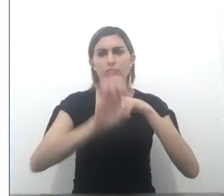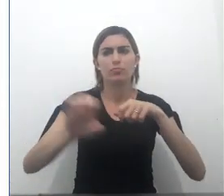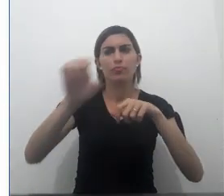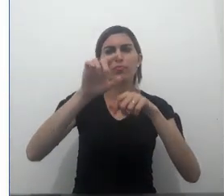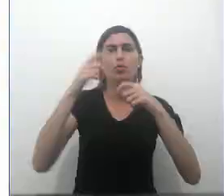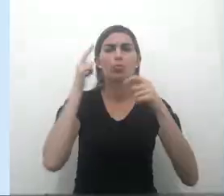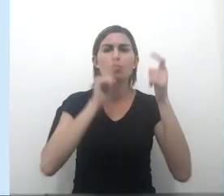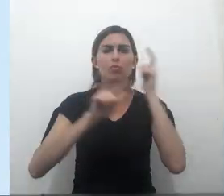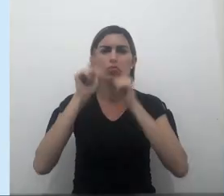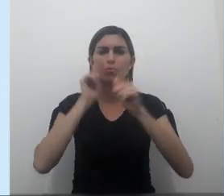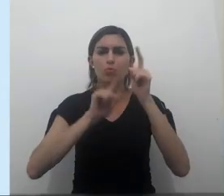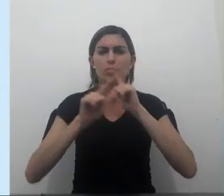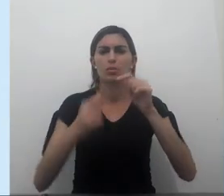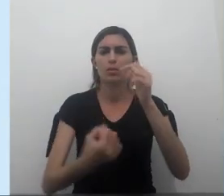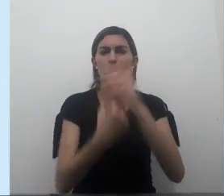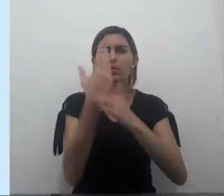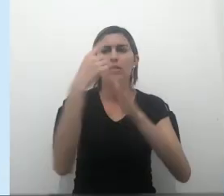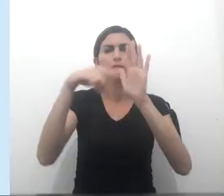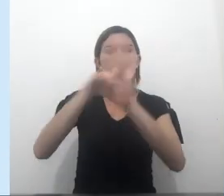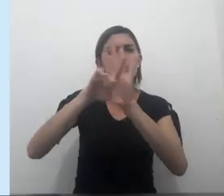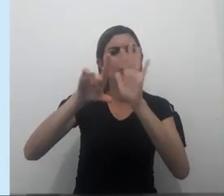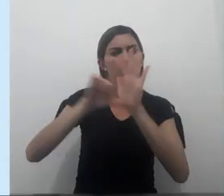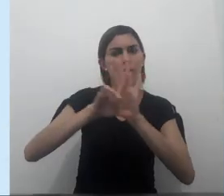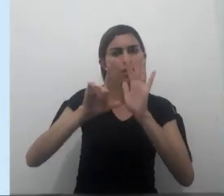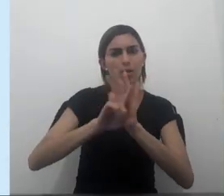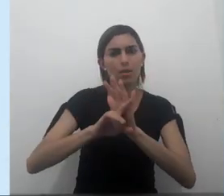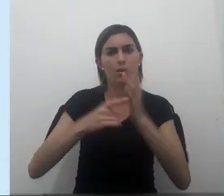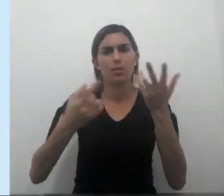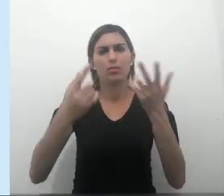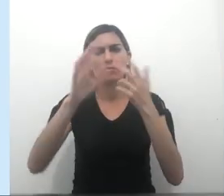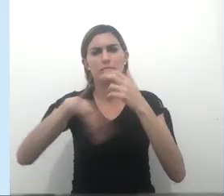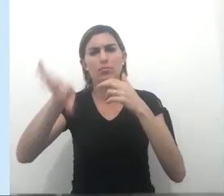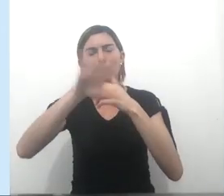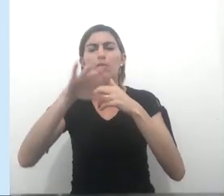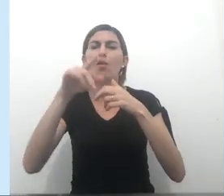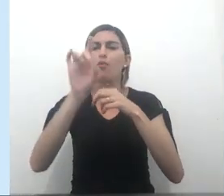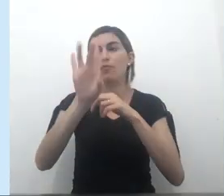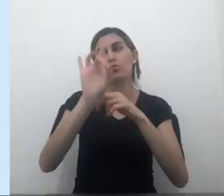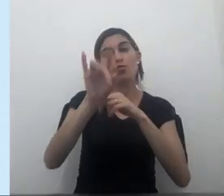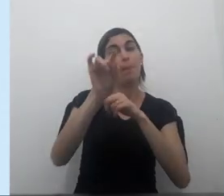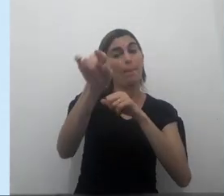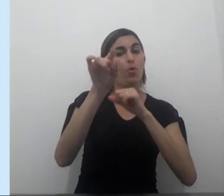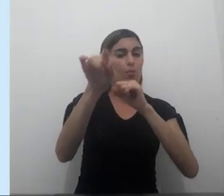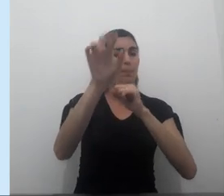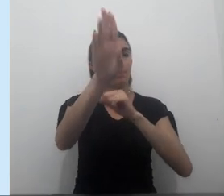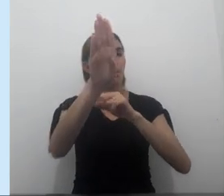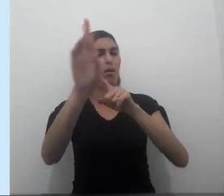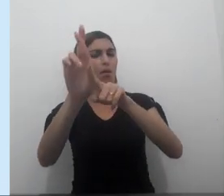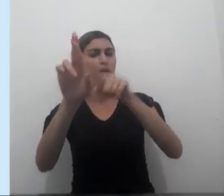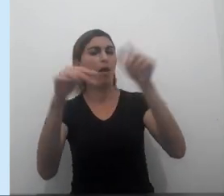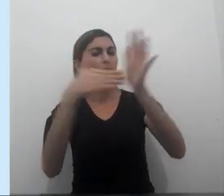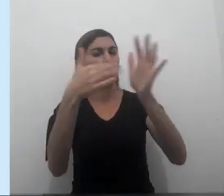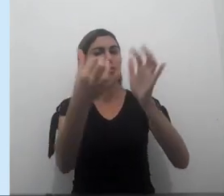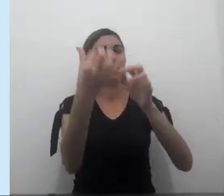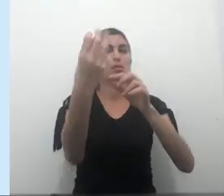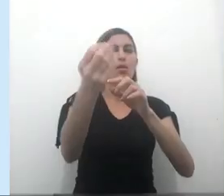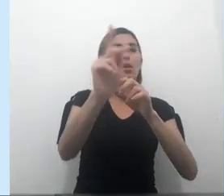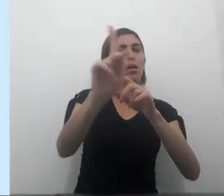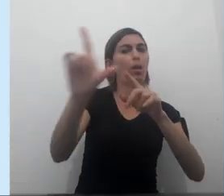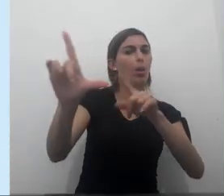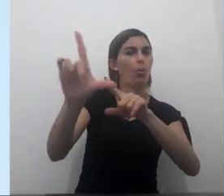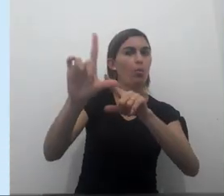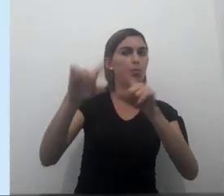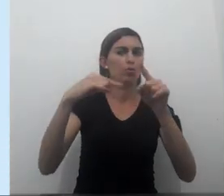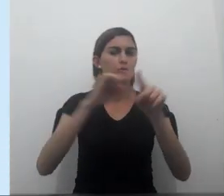poder do estado, para conseguir criar leis para tráfego nessas BRs. Você só pode andar nessa BR aqui até 60